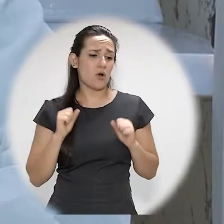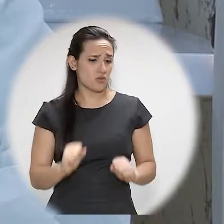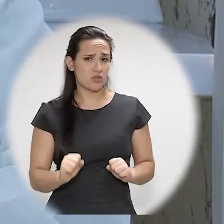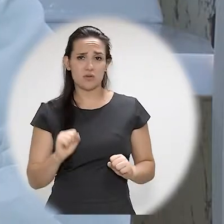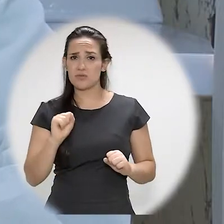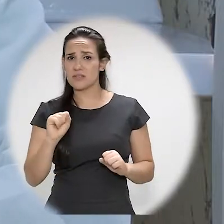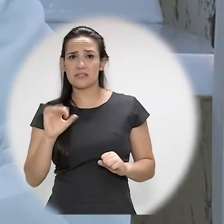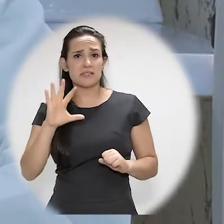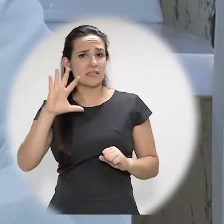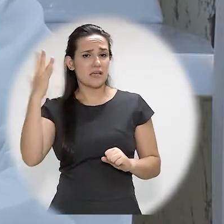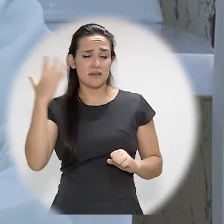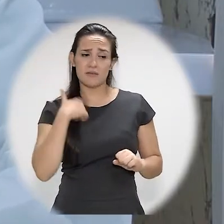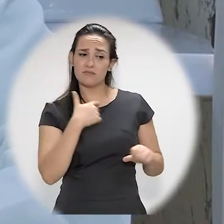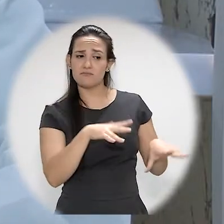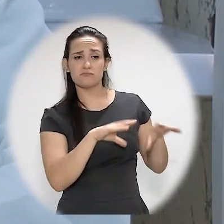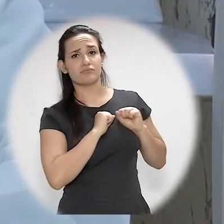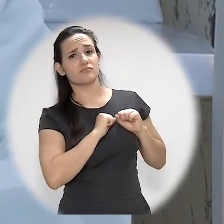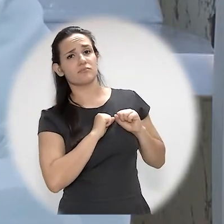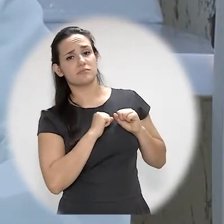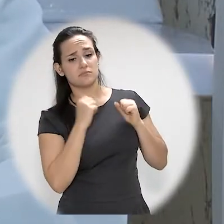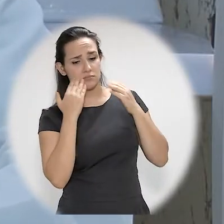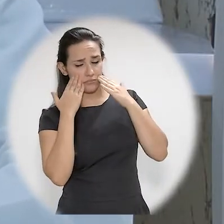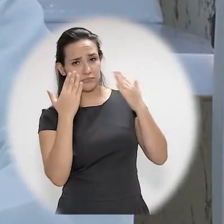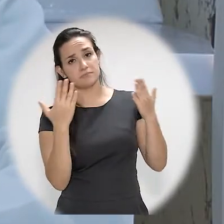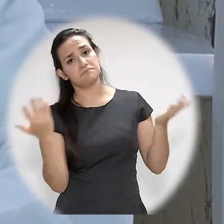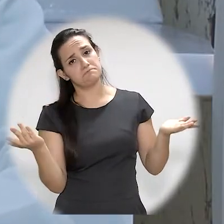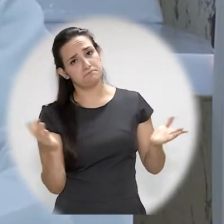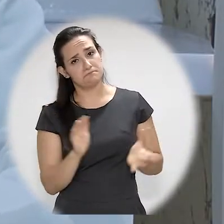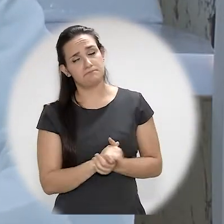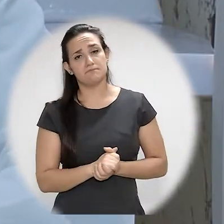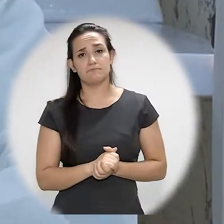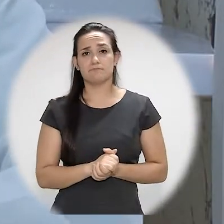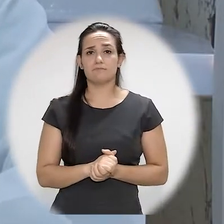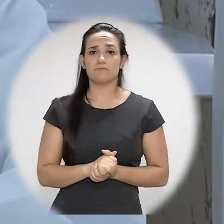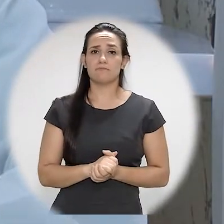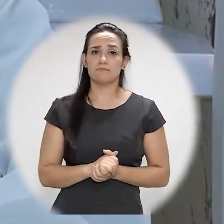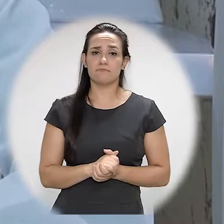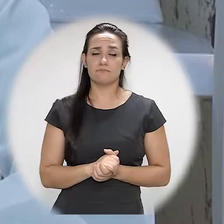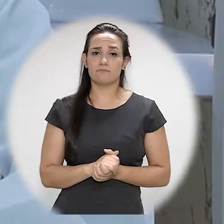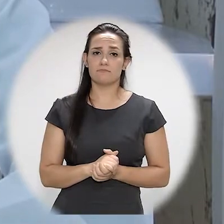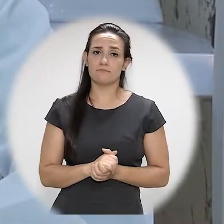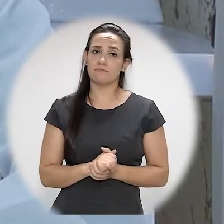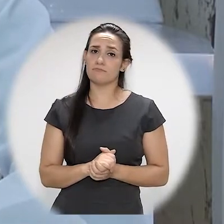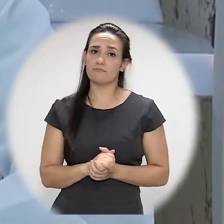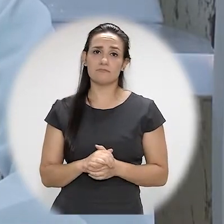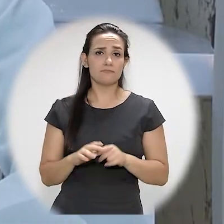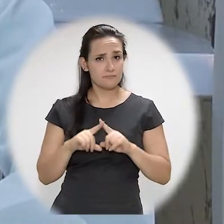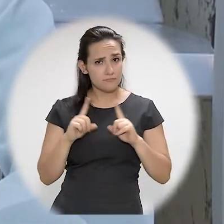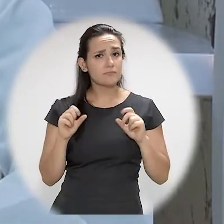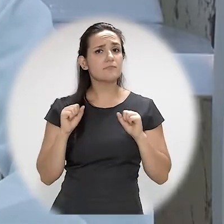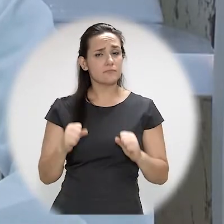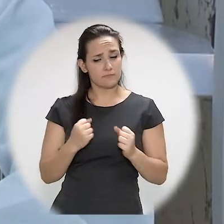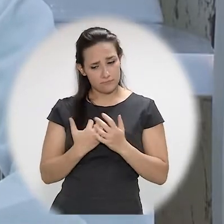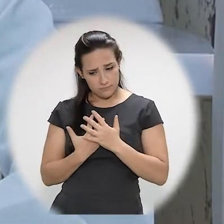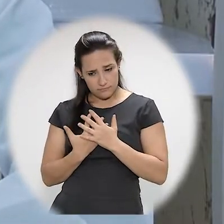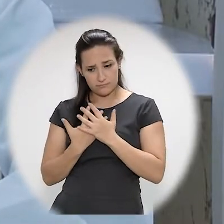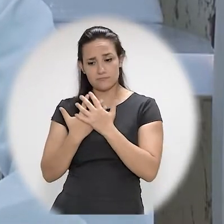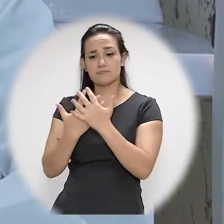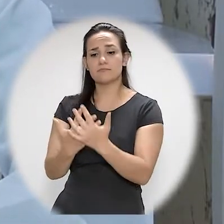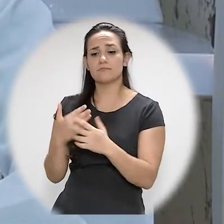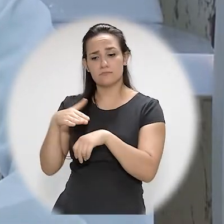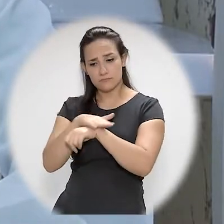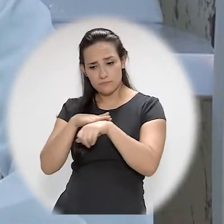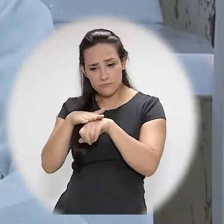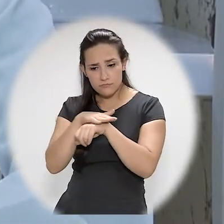mínimo descuido ou mesmo a exposição constante de acontecer. Mas trocar